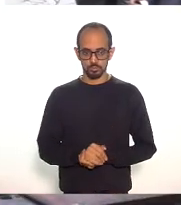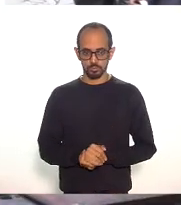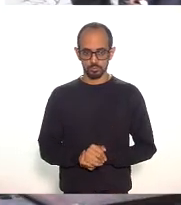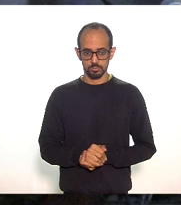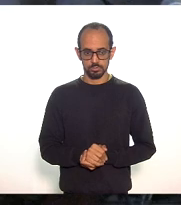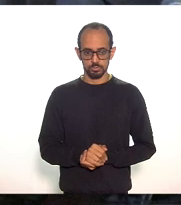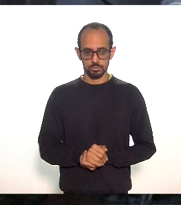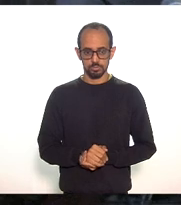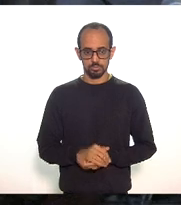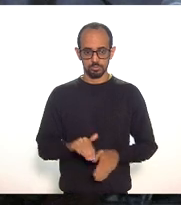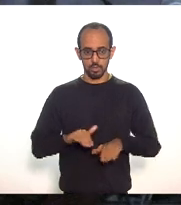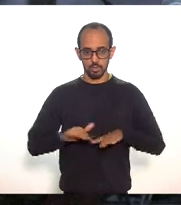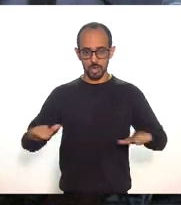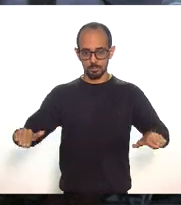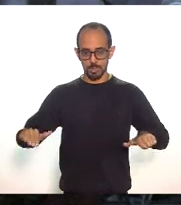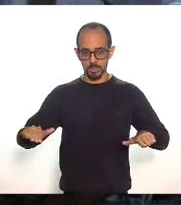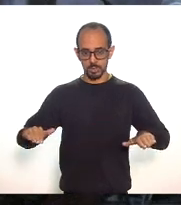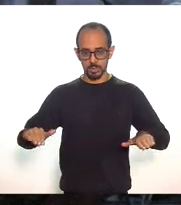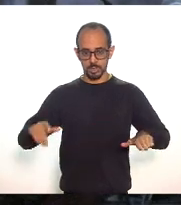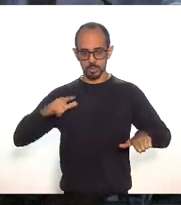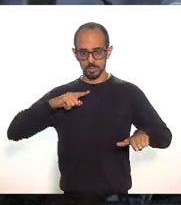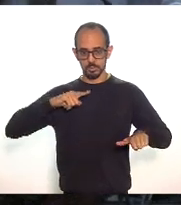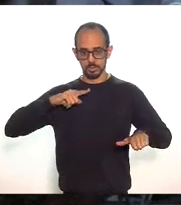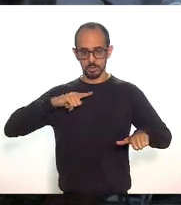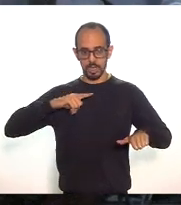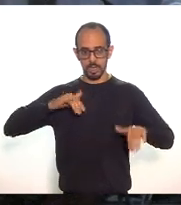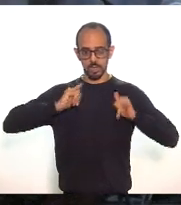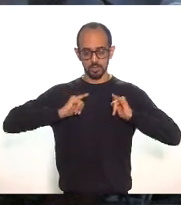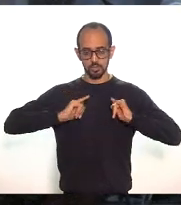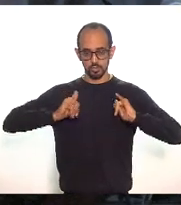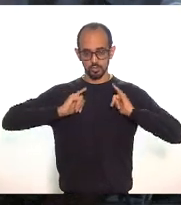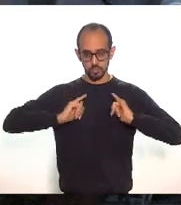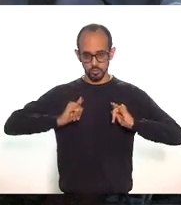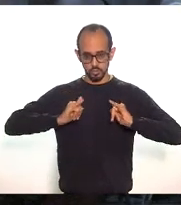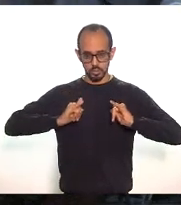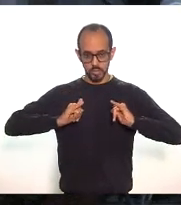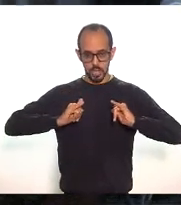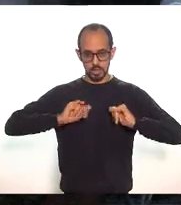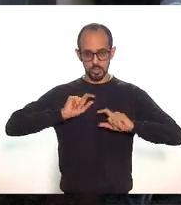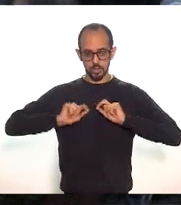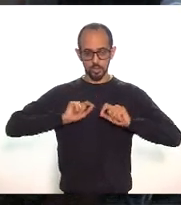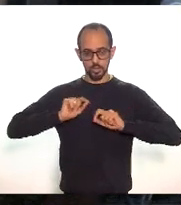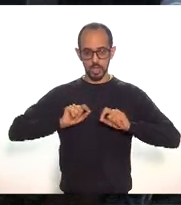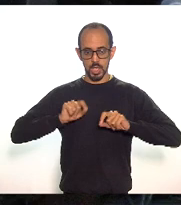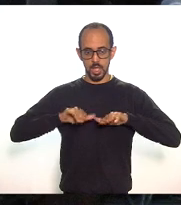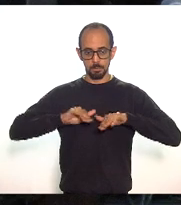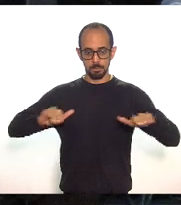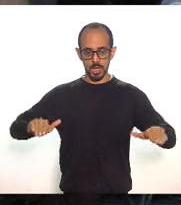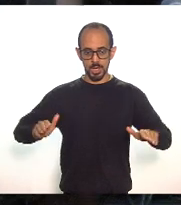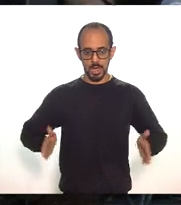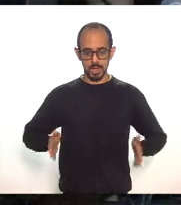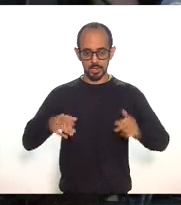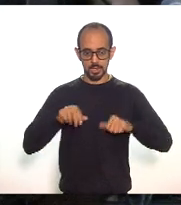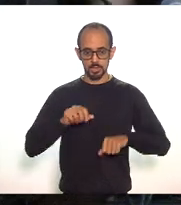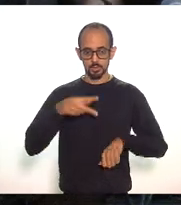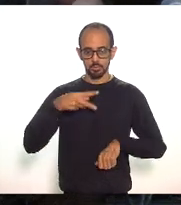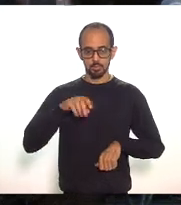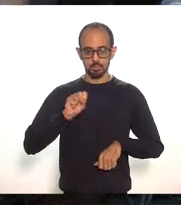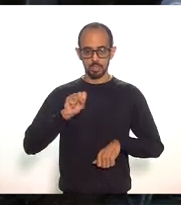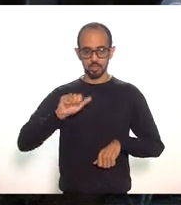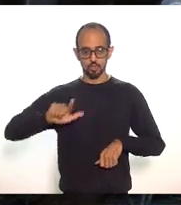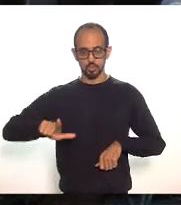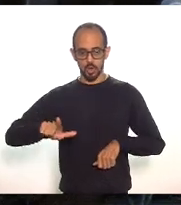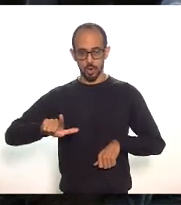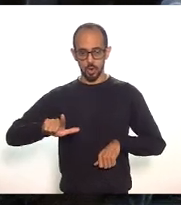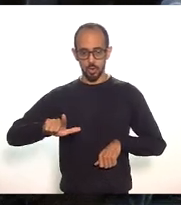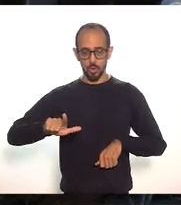Há sobre a mesa seguintes destaques. Da bancada do PSOL, pela aprovação da